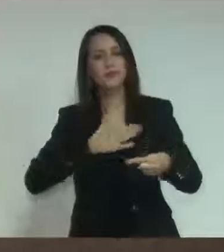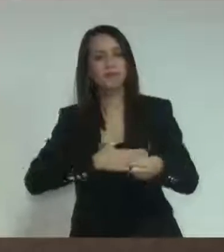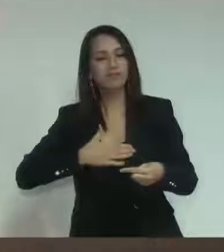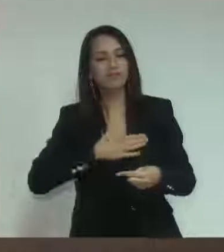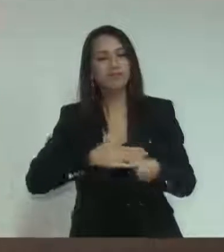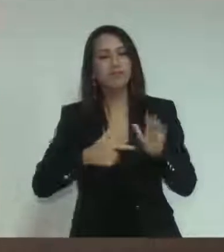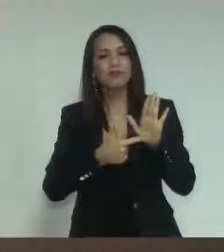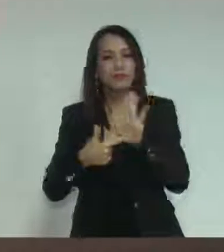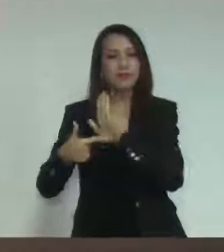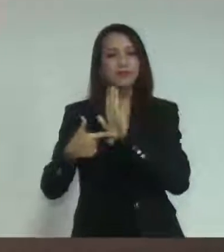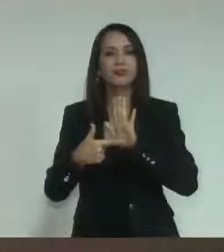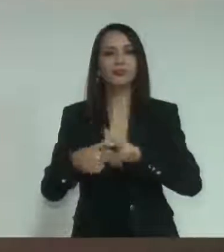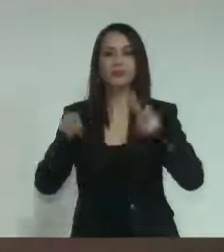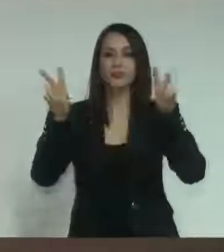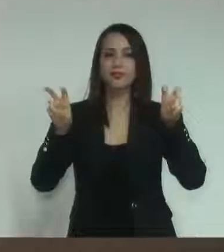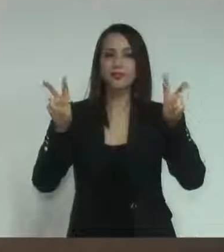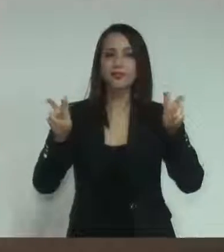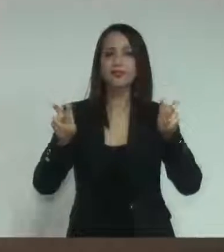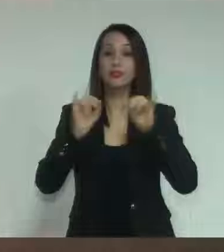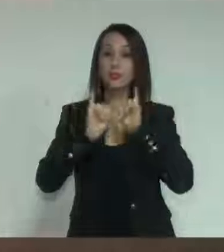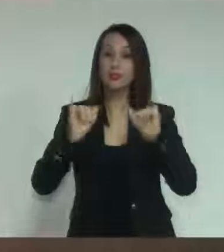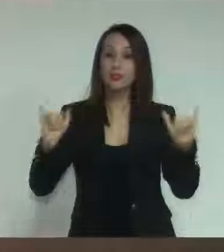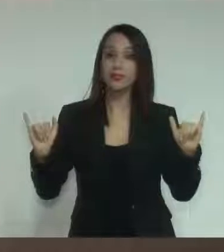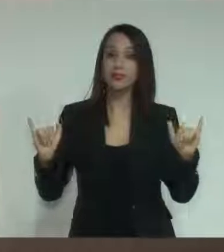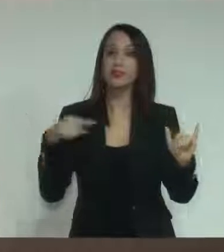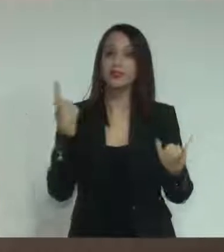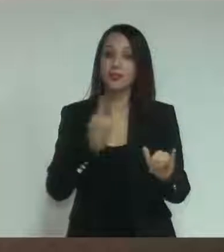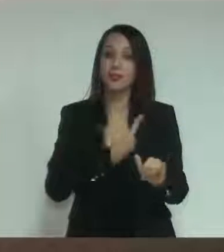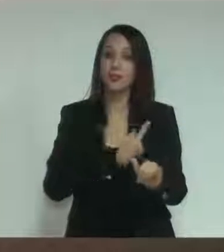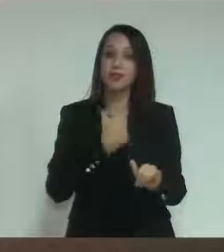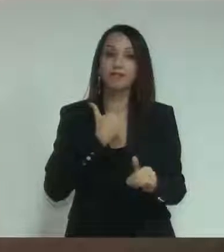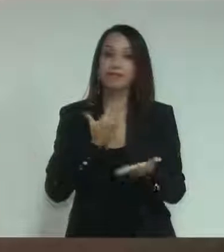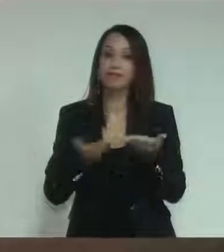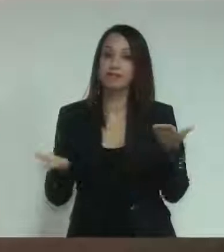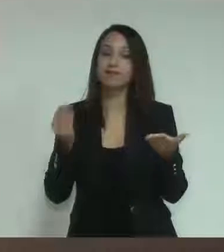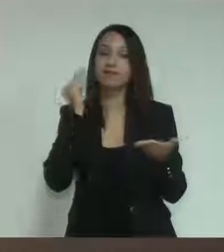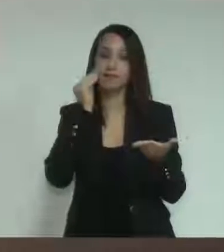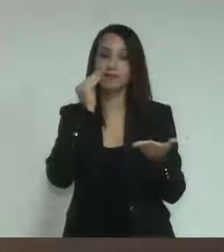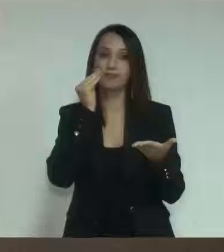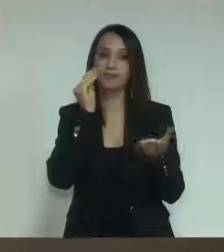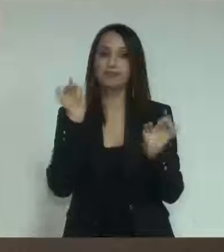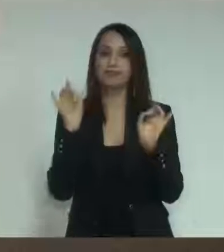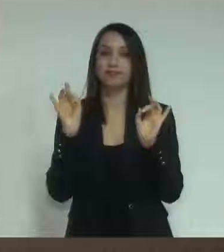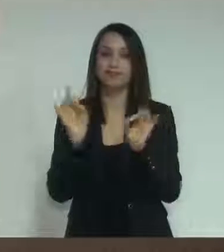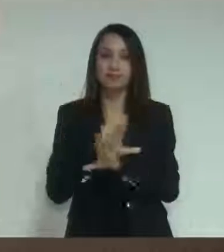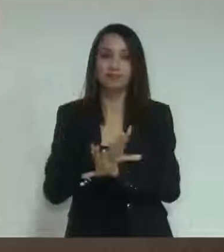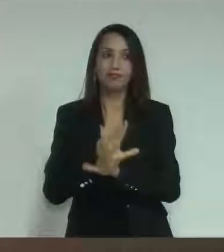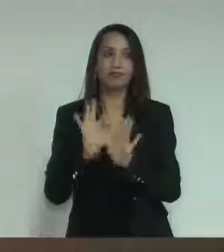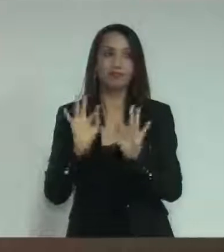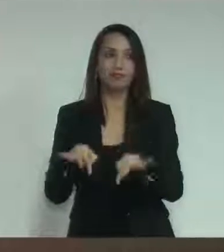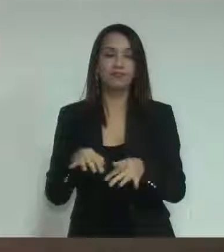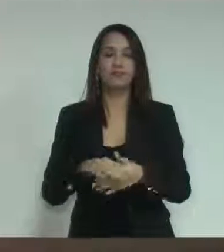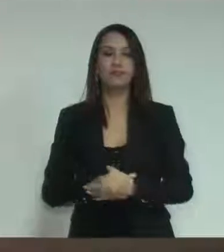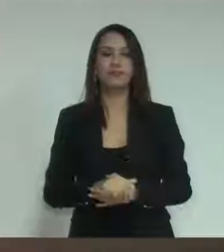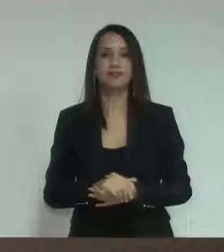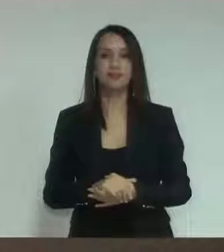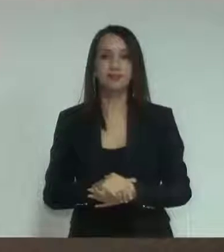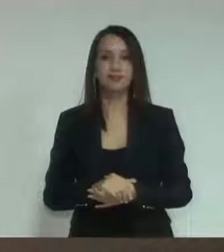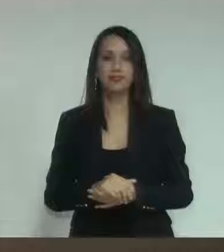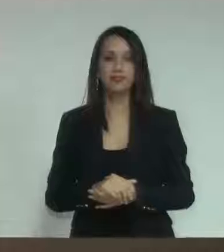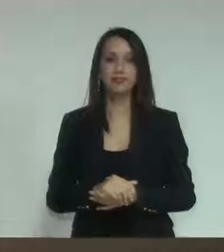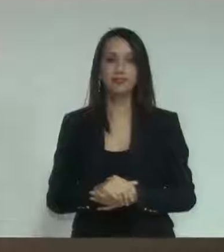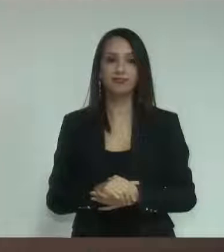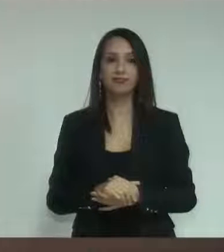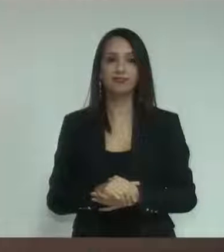trazer esse alento, essa informação, para que a gente não perca a oportunidade. Para terminar, vou destacar só a